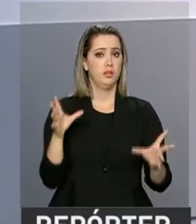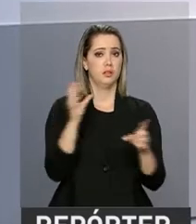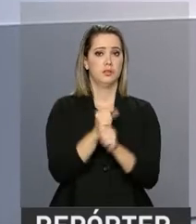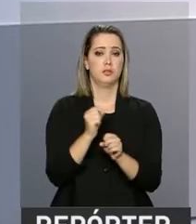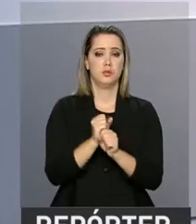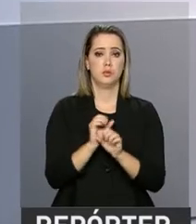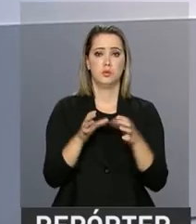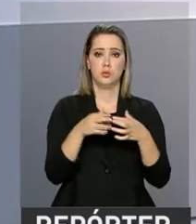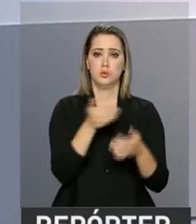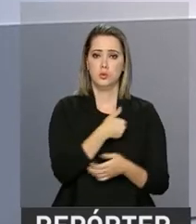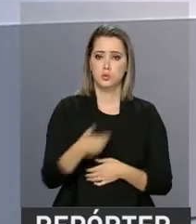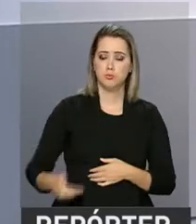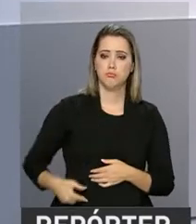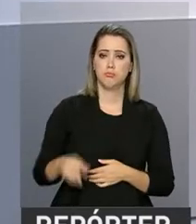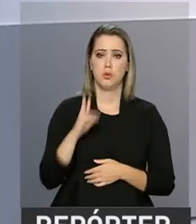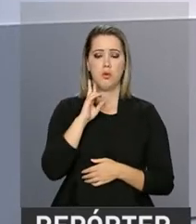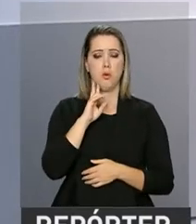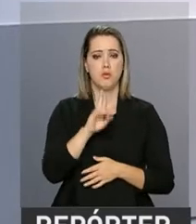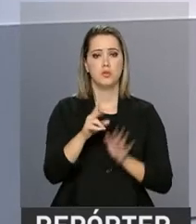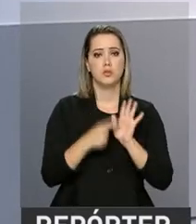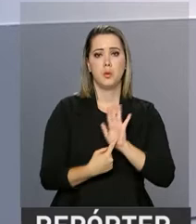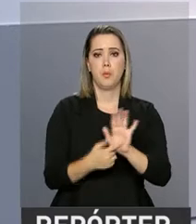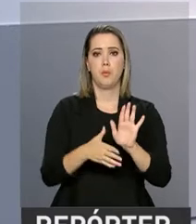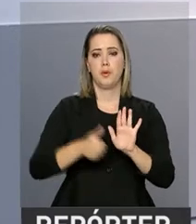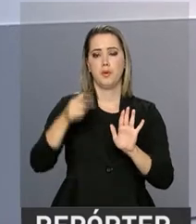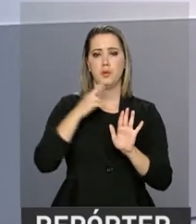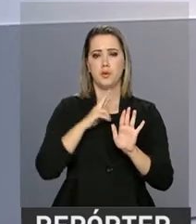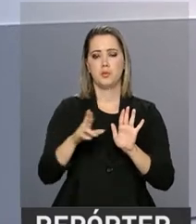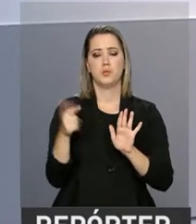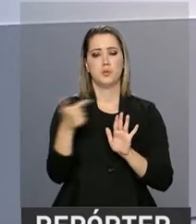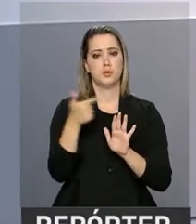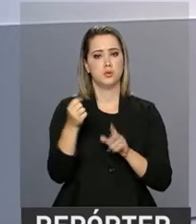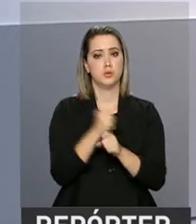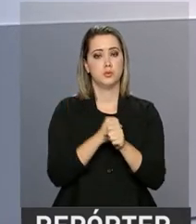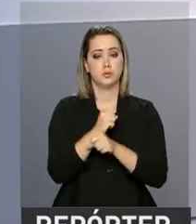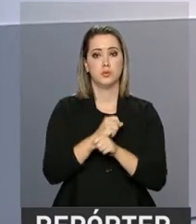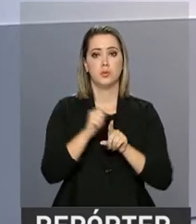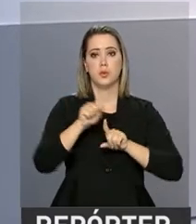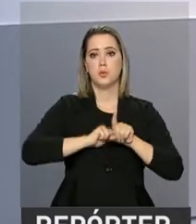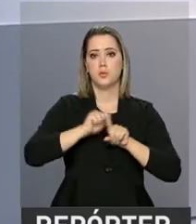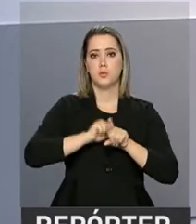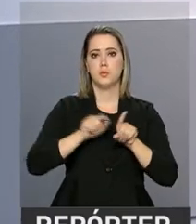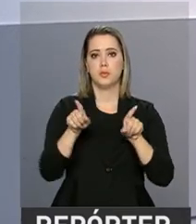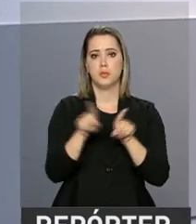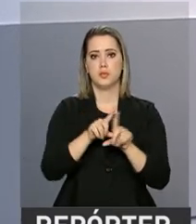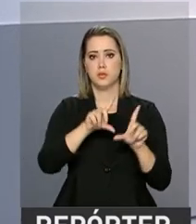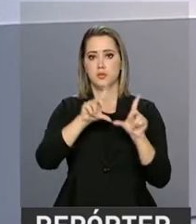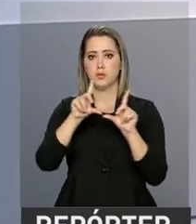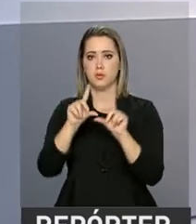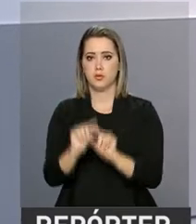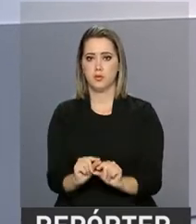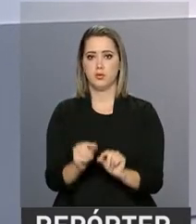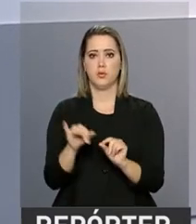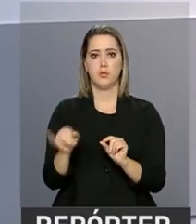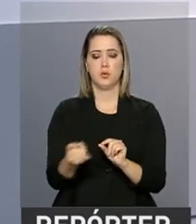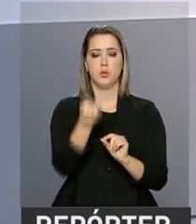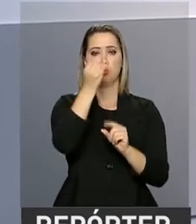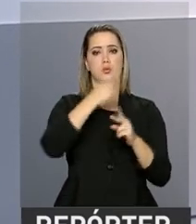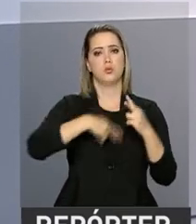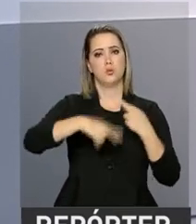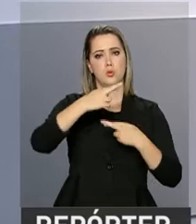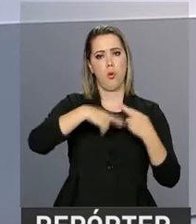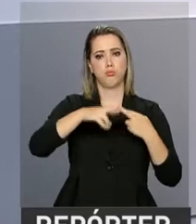público registraram o melhor resultado em 2 anos. O mês também registrou queda substancial nos juros do rotativo do cartão de